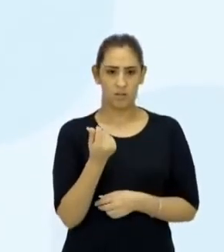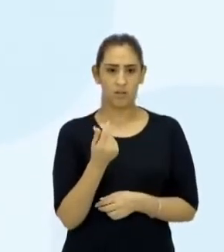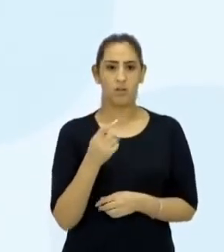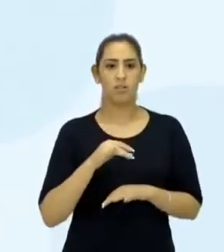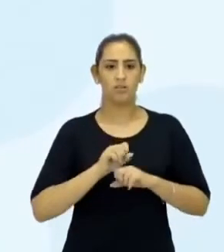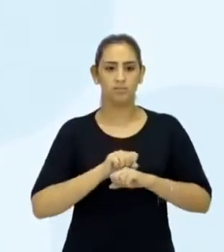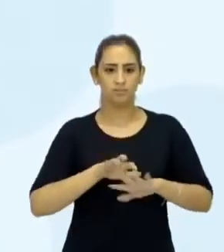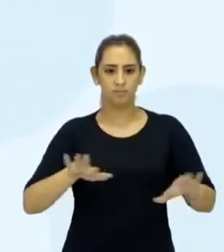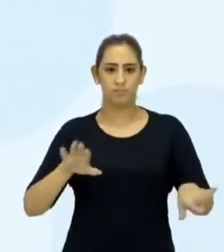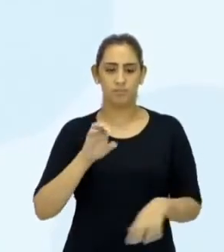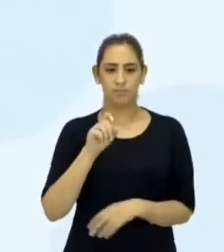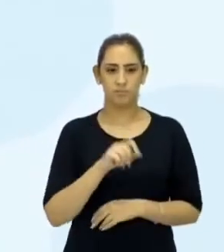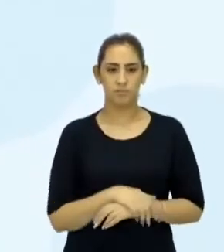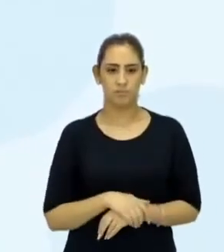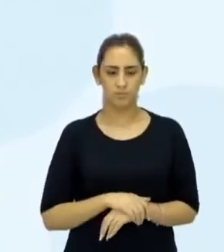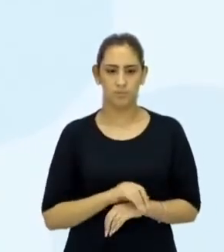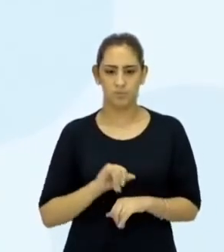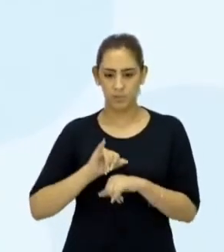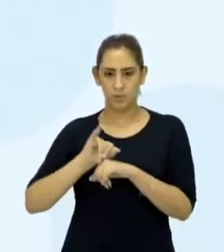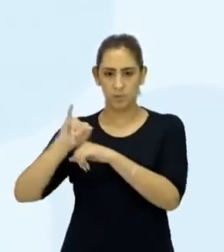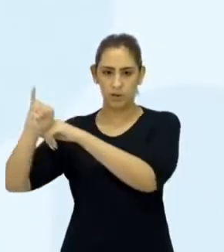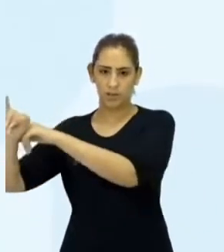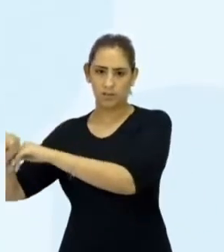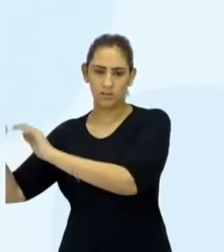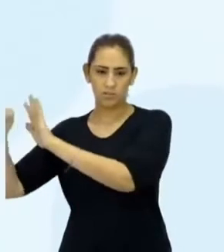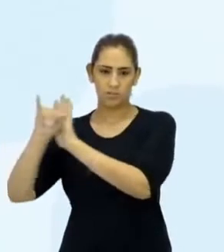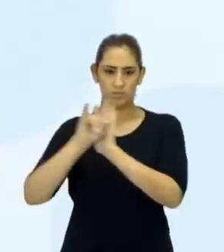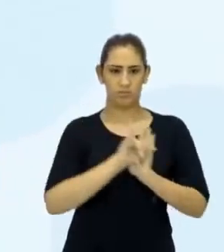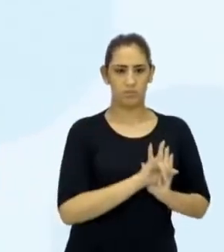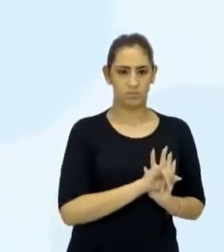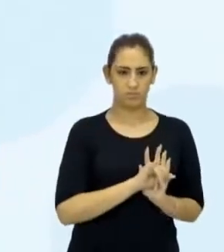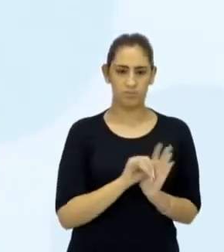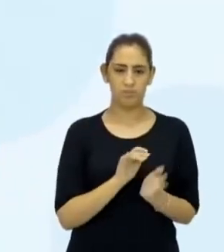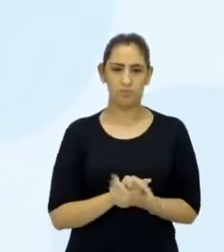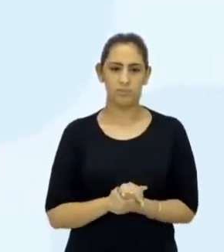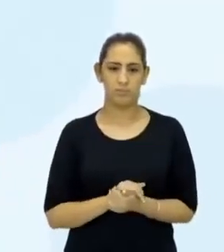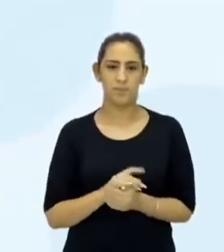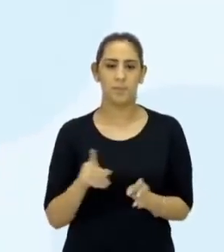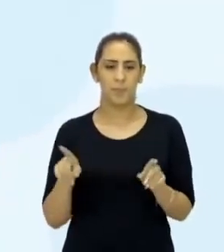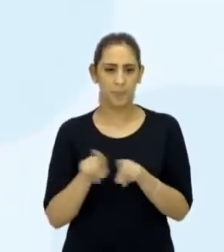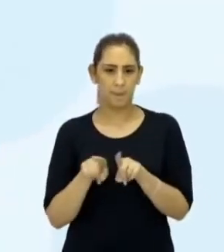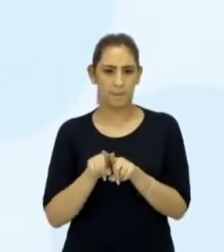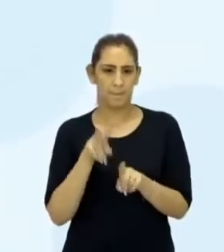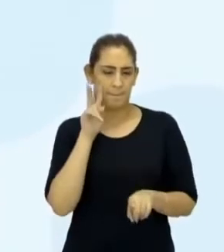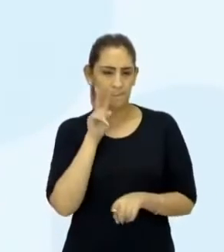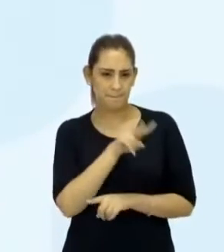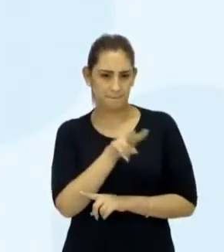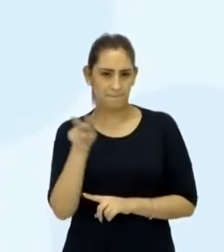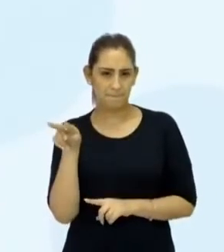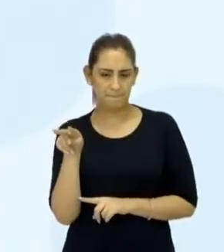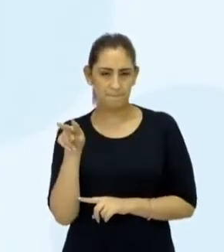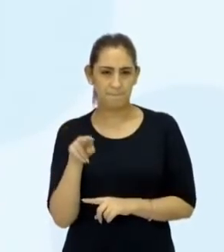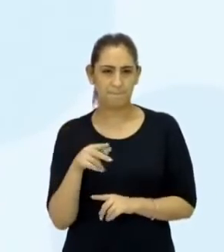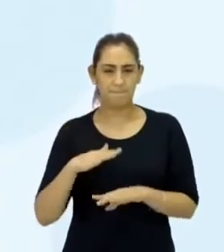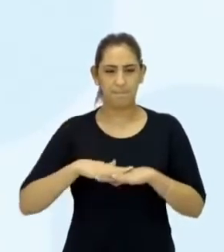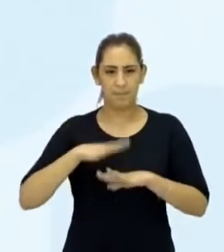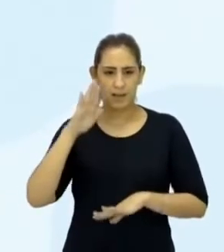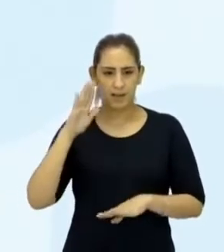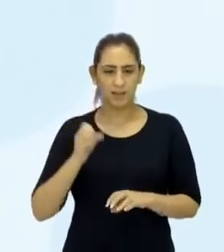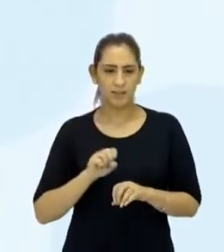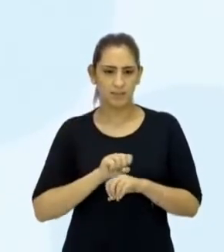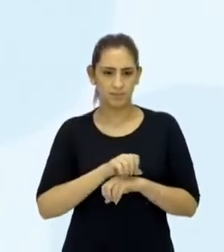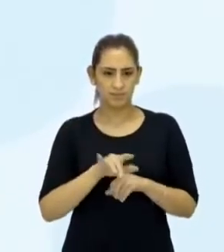no gráfico, né, a evolução da exportação, né, e vejam que há mais exportações, ou seja,